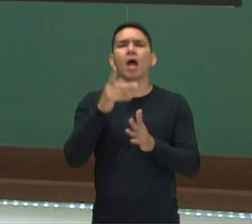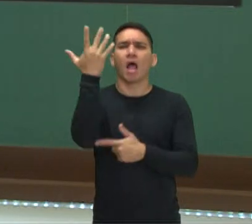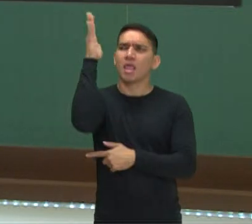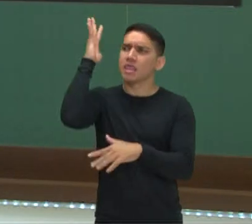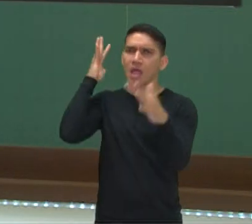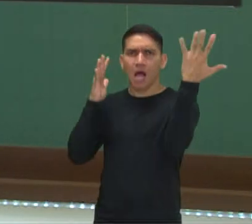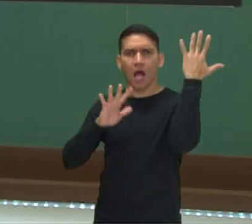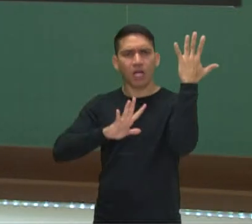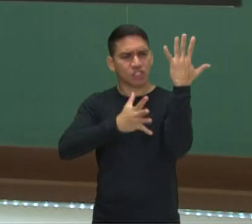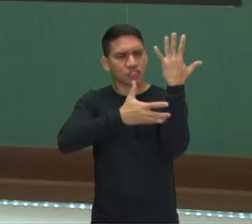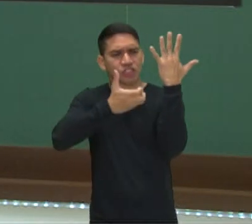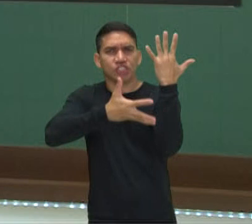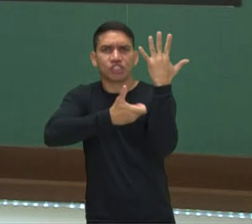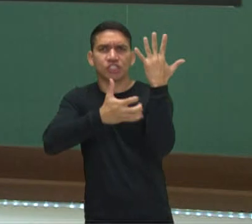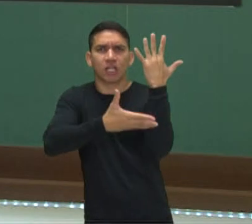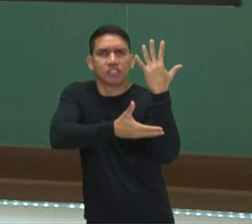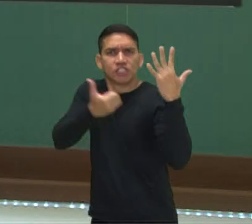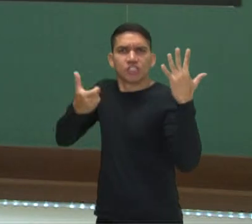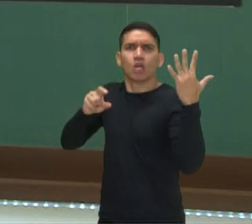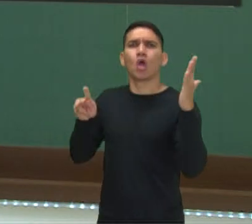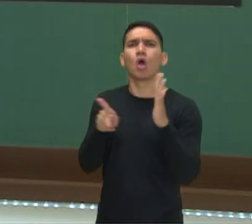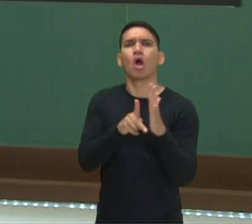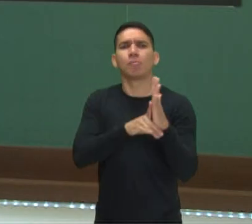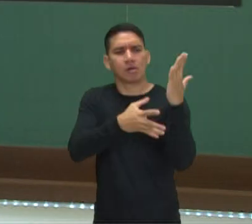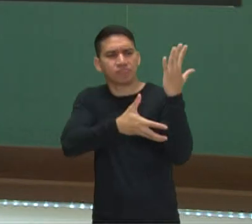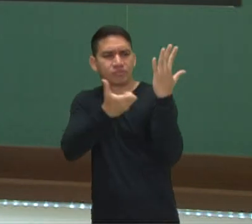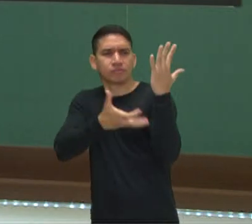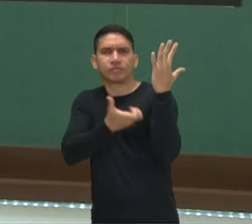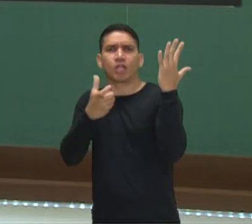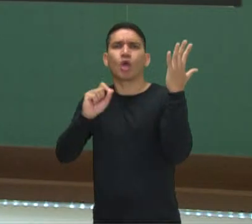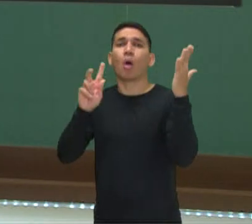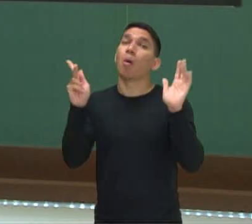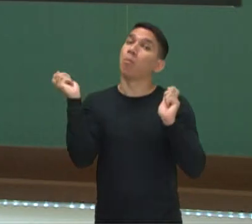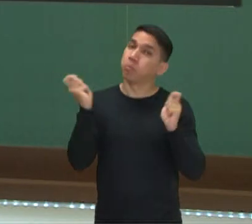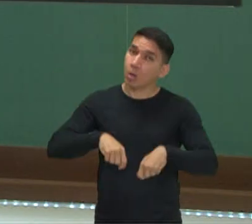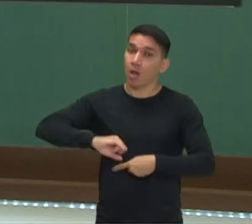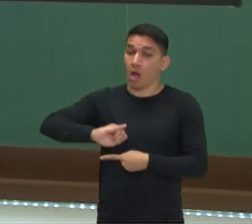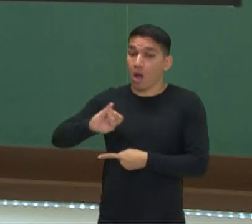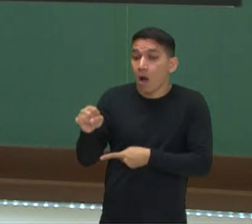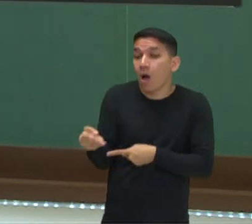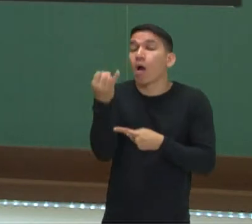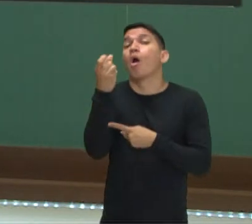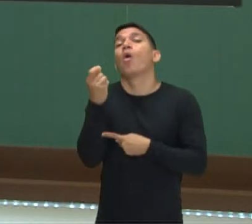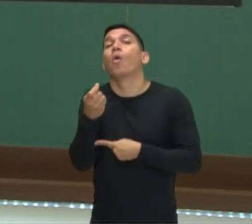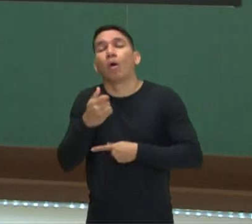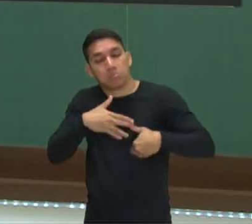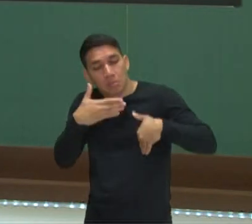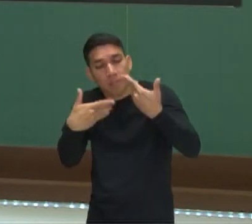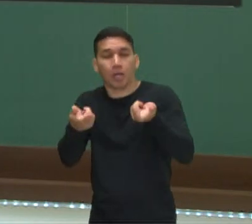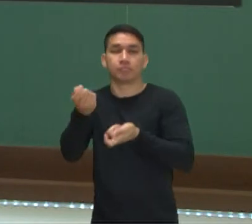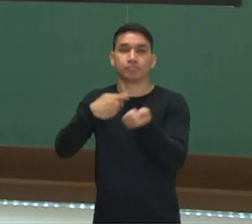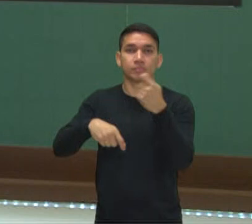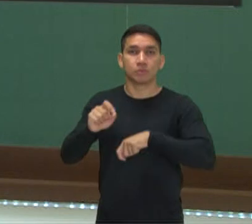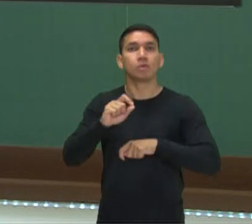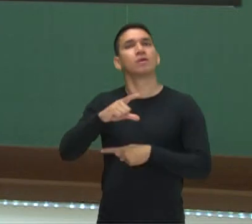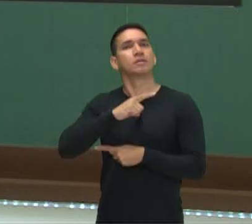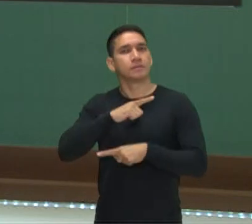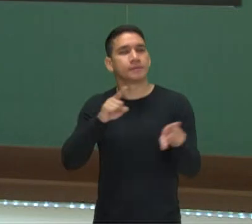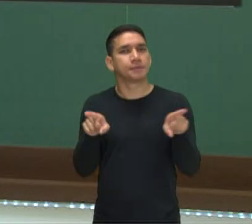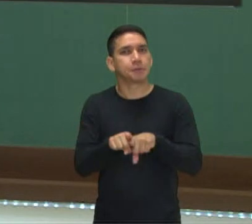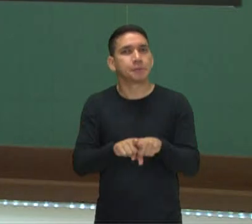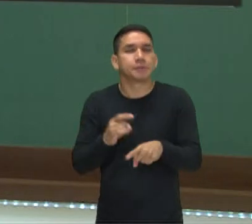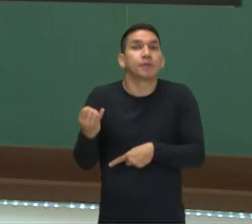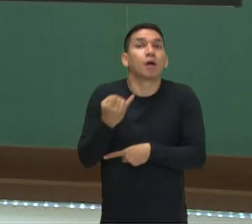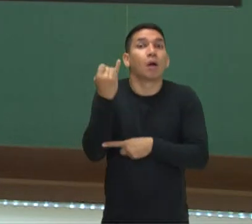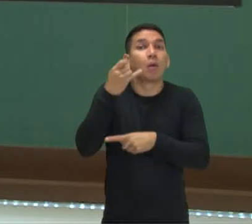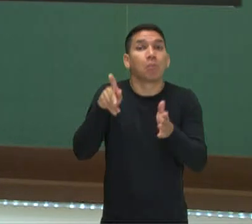retiro algo da natureza, né, que pode ser aproveitado para o desenvolvimento econômico. Também foi